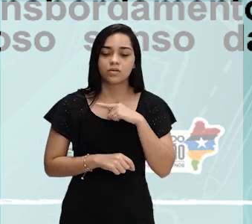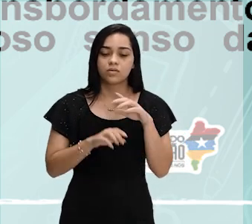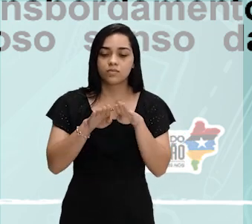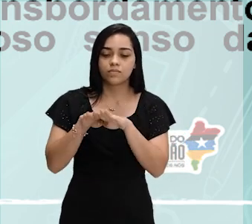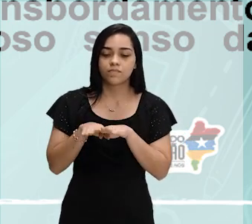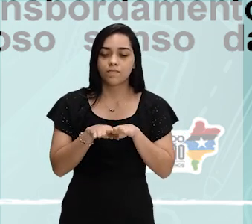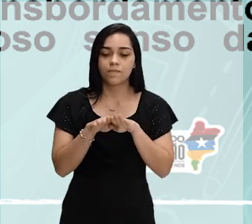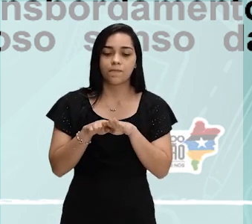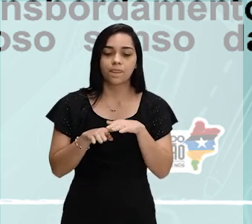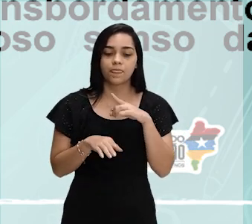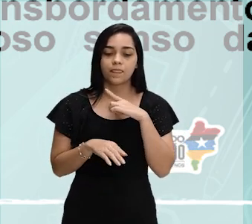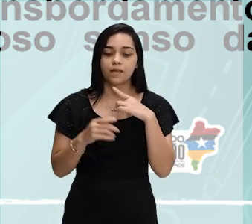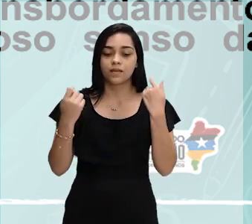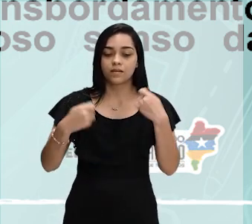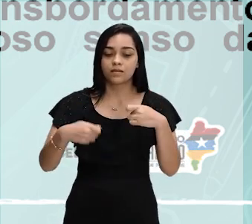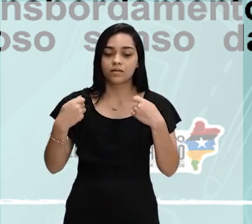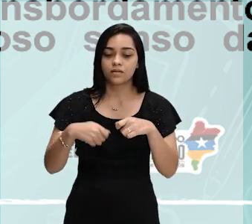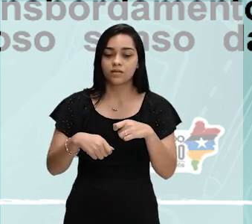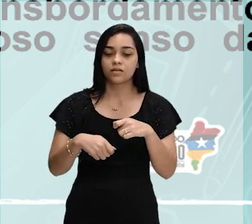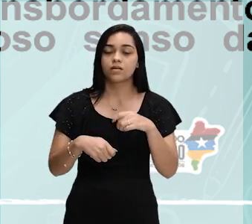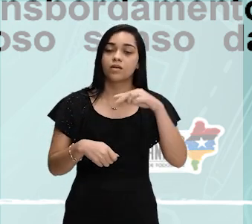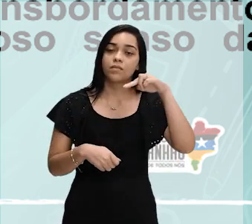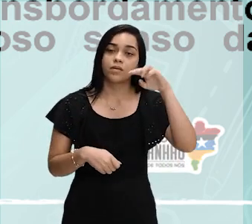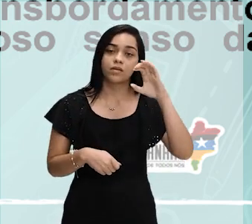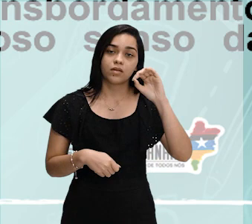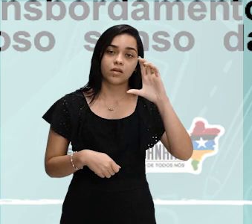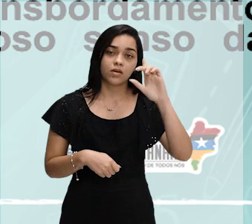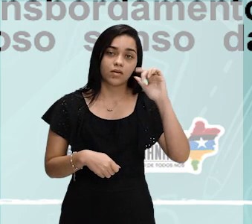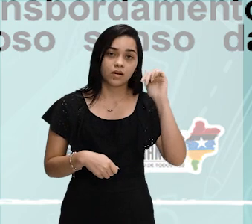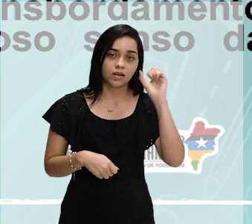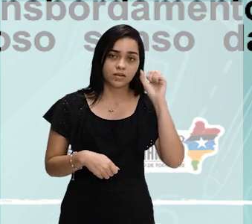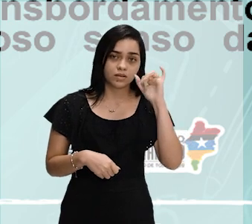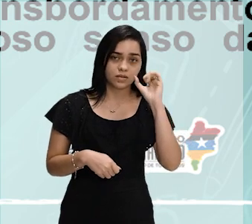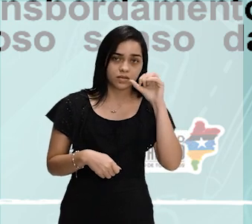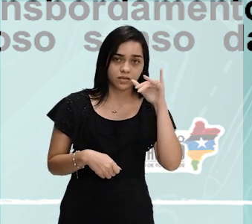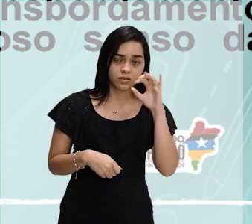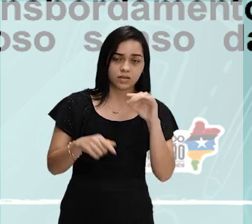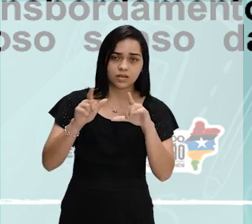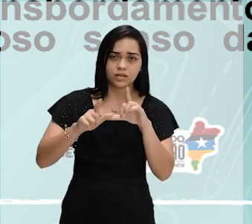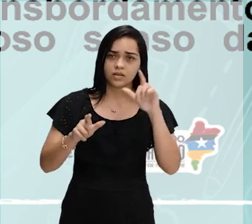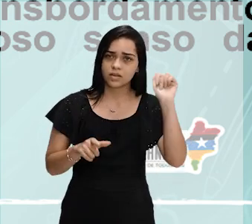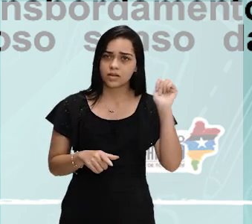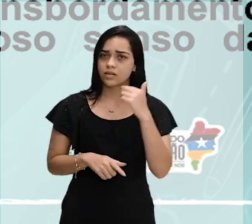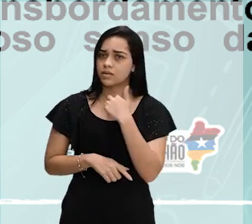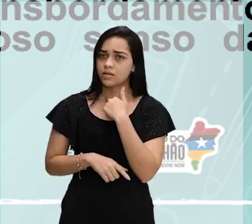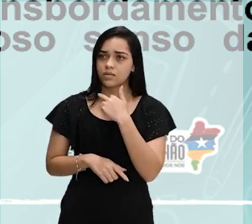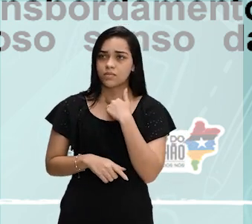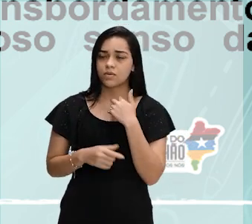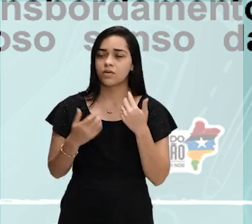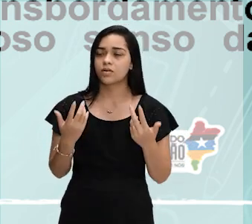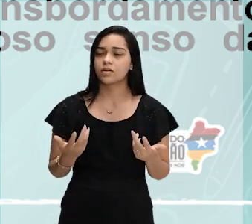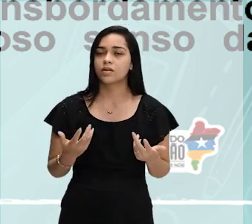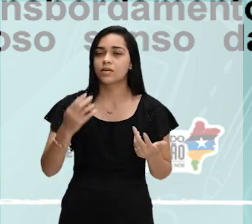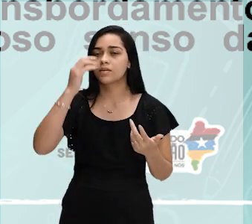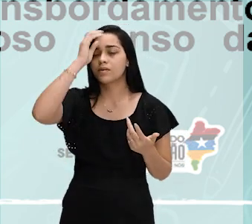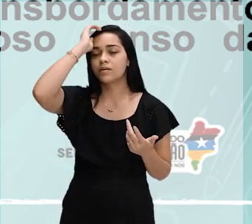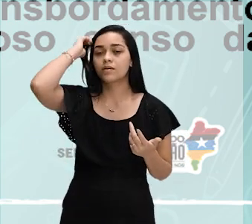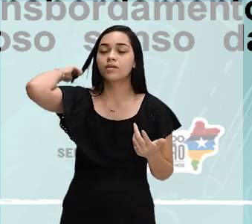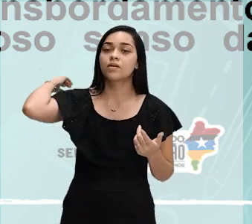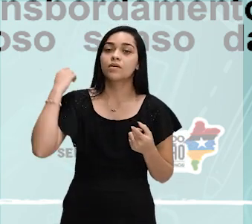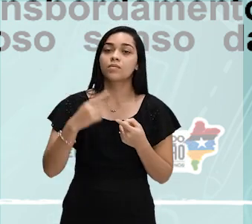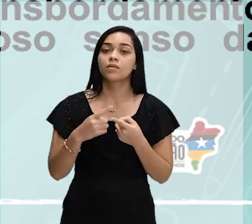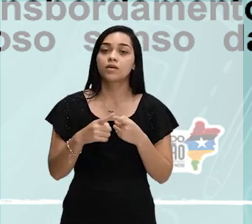da necessidade da medida legada pelo neoclassicismo. Gente, lembrando que a letra A não pode ser a alternativa certa,